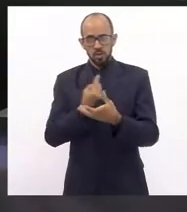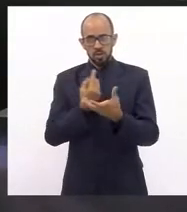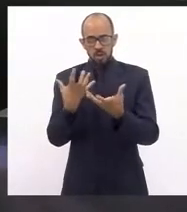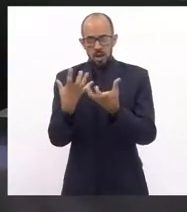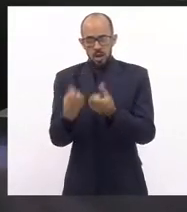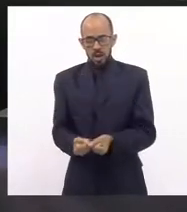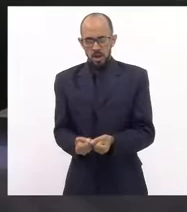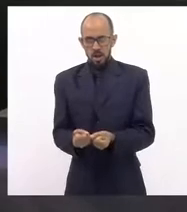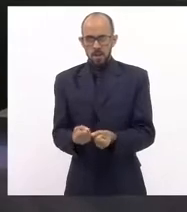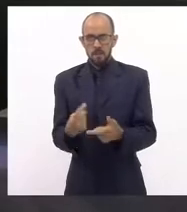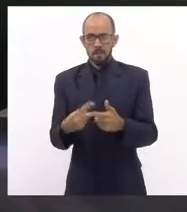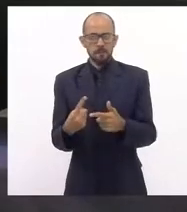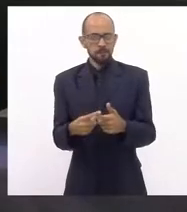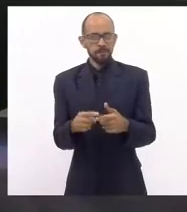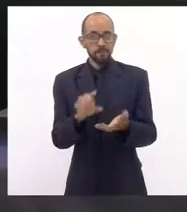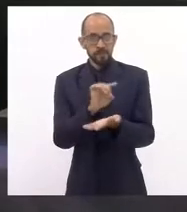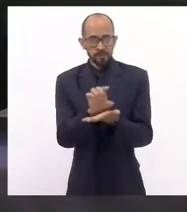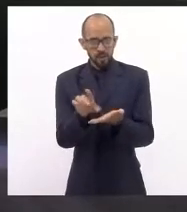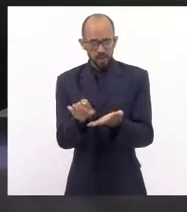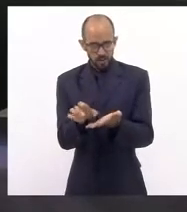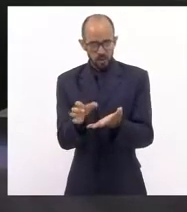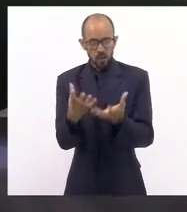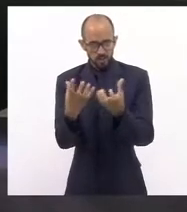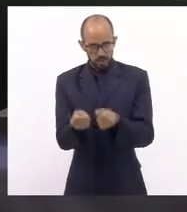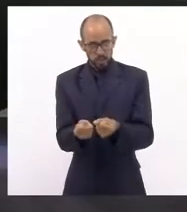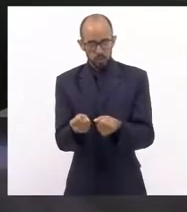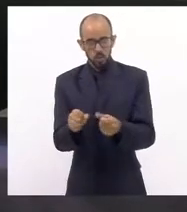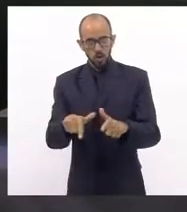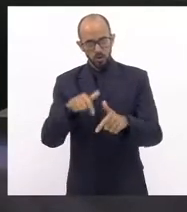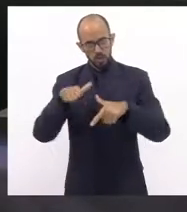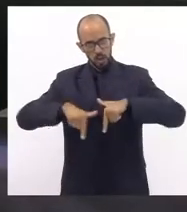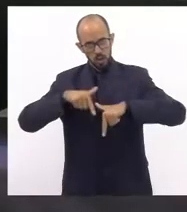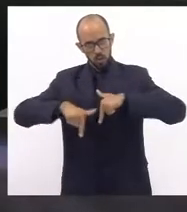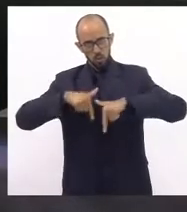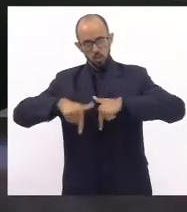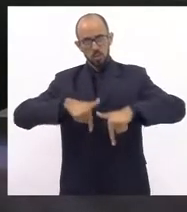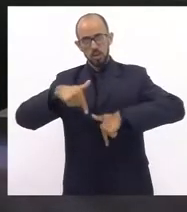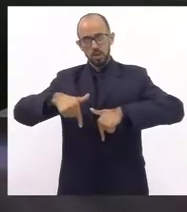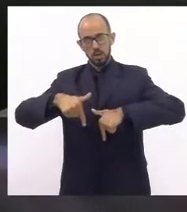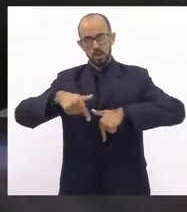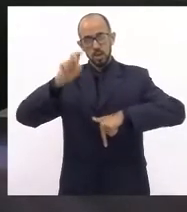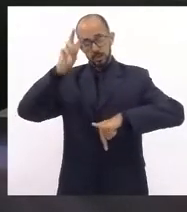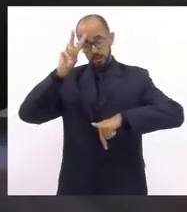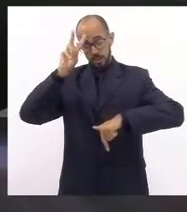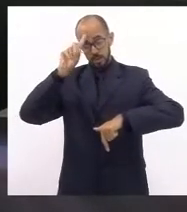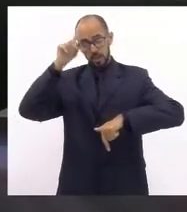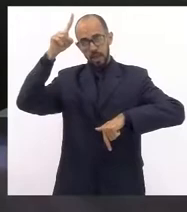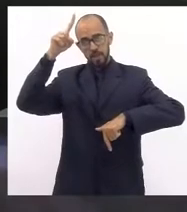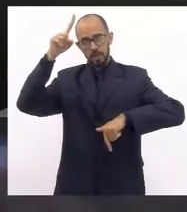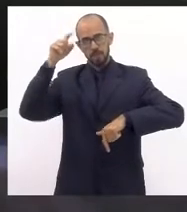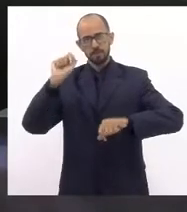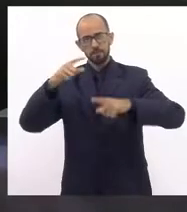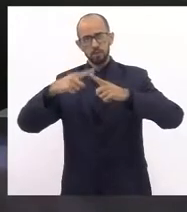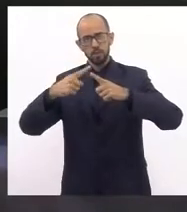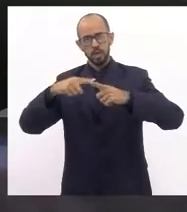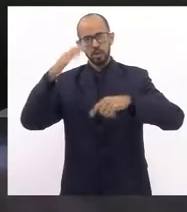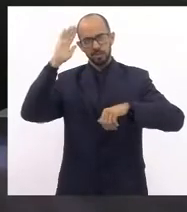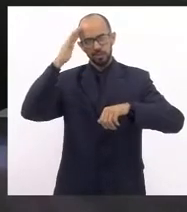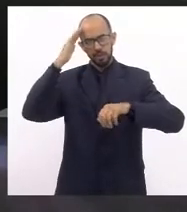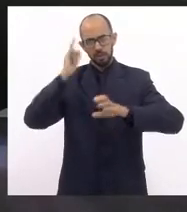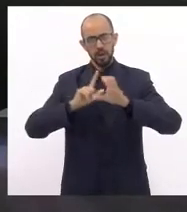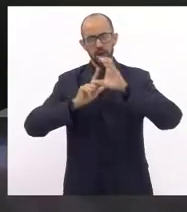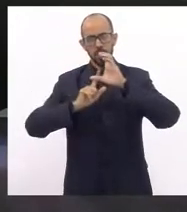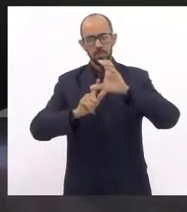eles que me abraçaram, né? E abraçaram essa causa, abraçaram essa visão, né? Que entenderam que a capelania, ela